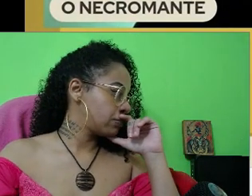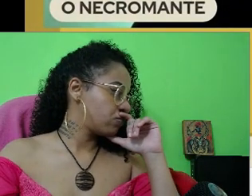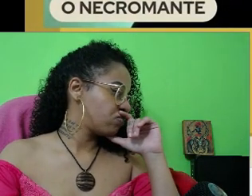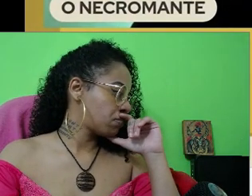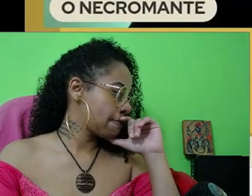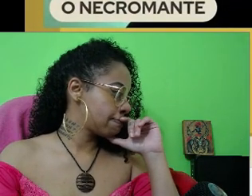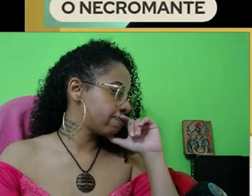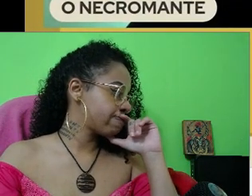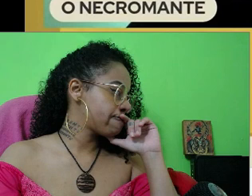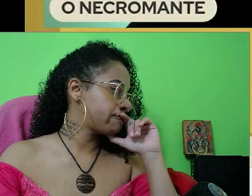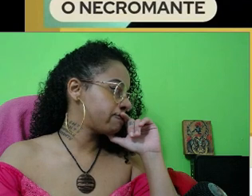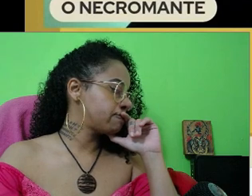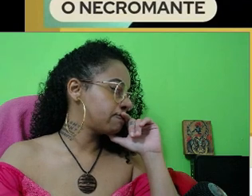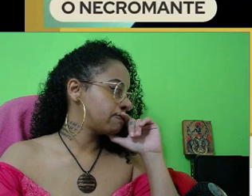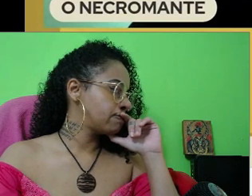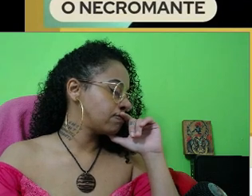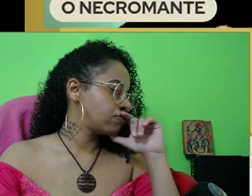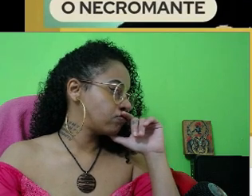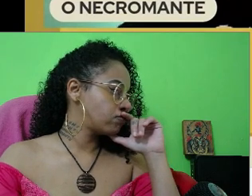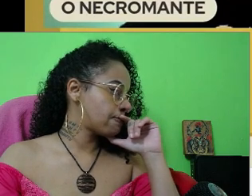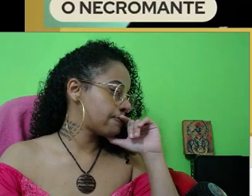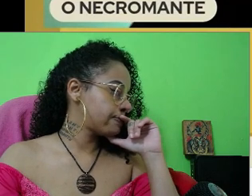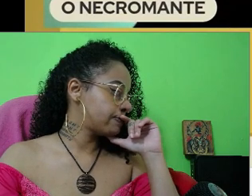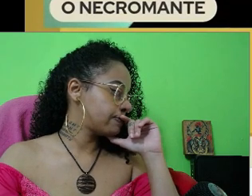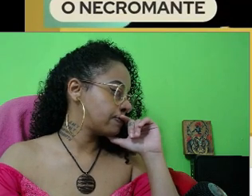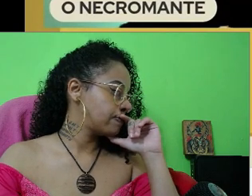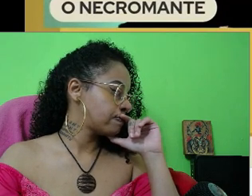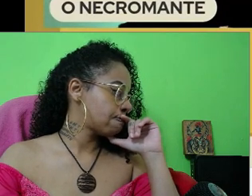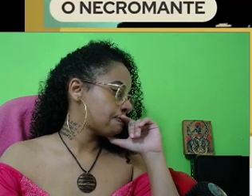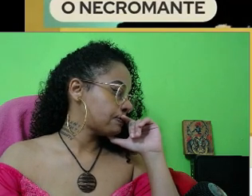mais para essas pessoas